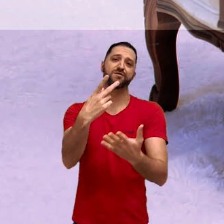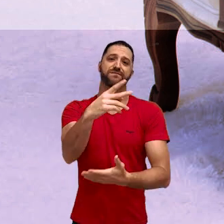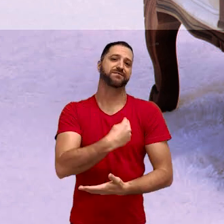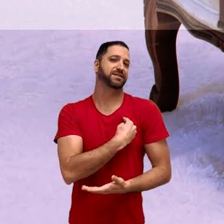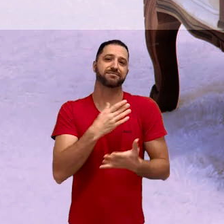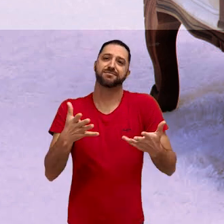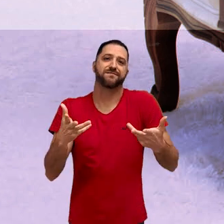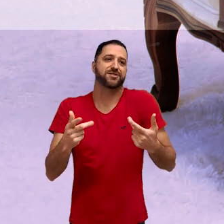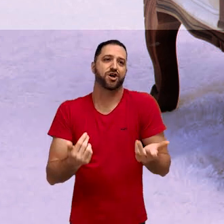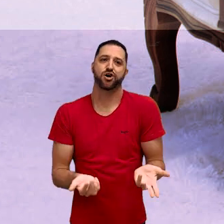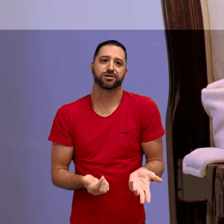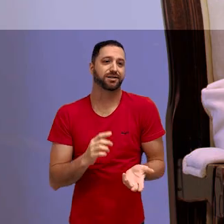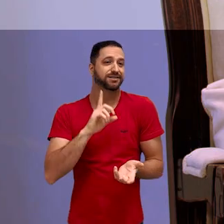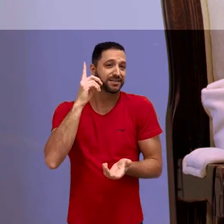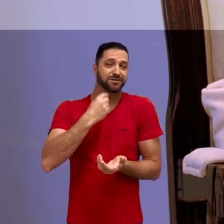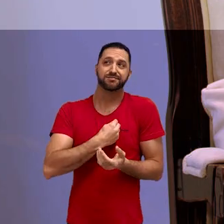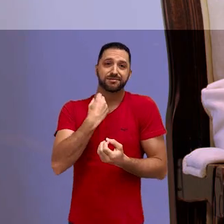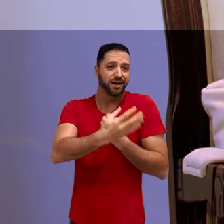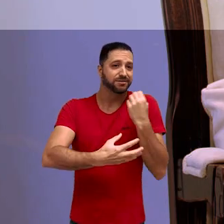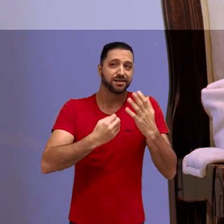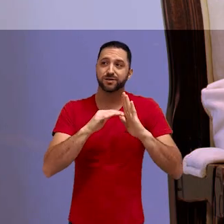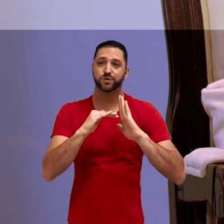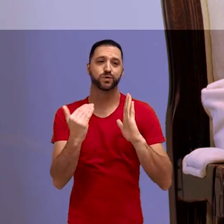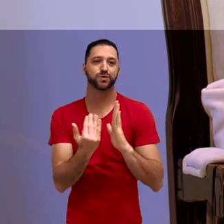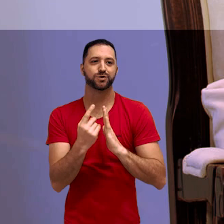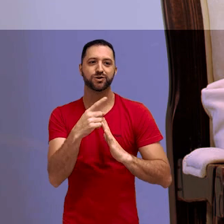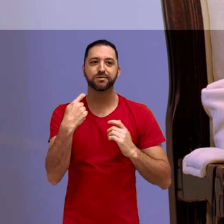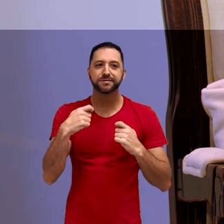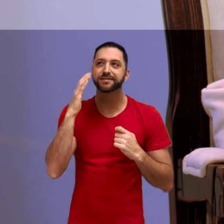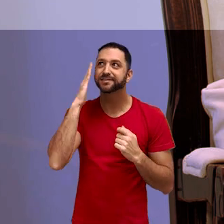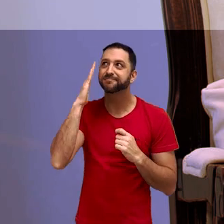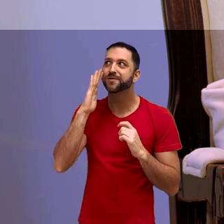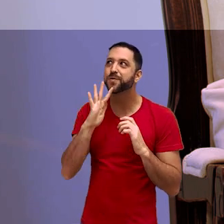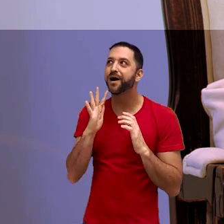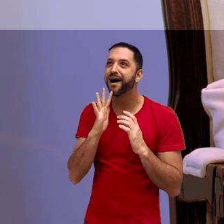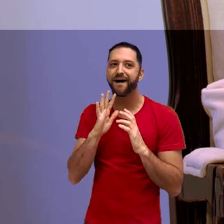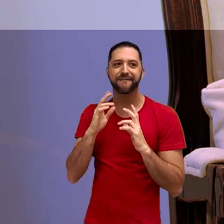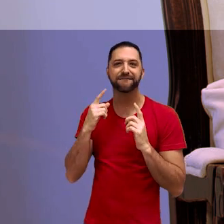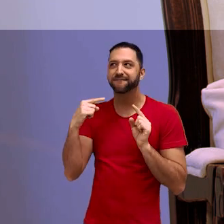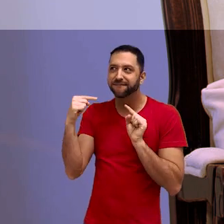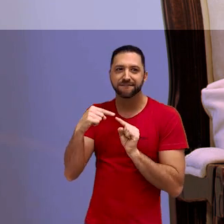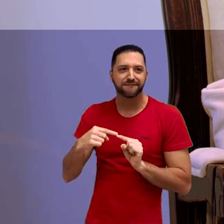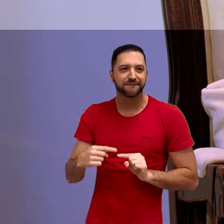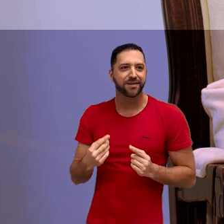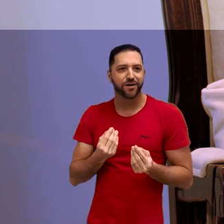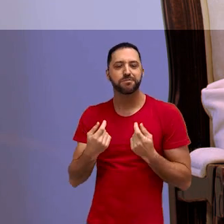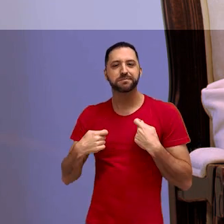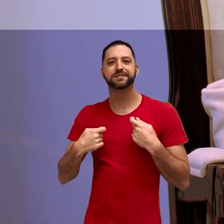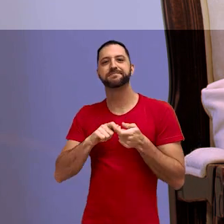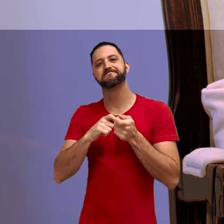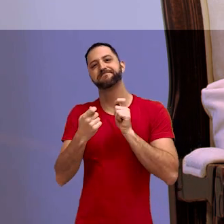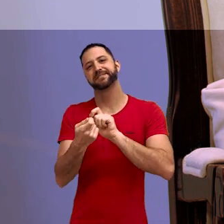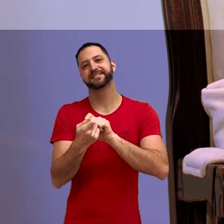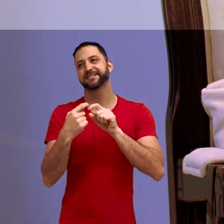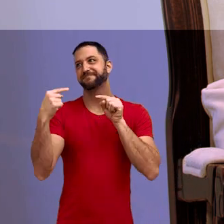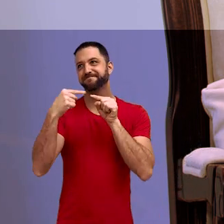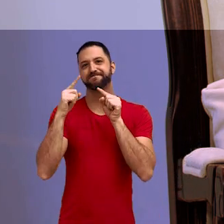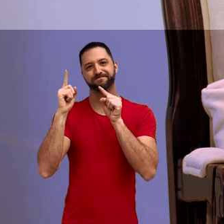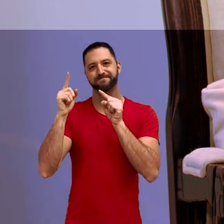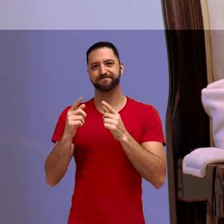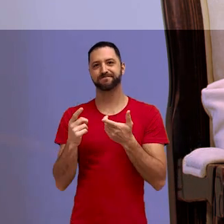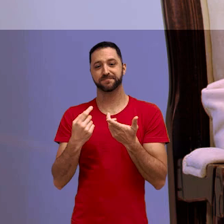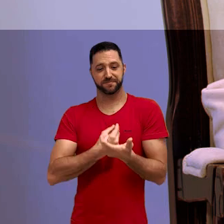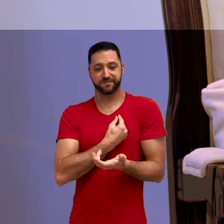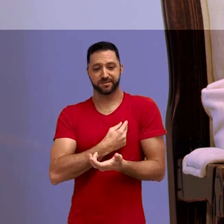que Deus predestinou, né? Deus nos dá tudo e nós temos que saber usar essas ferramentas de